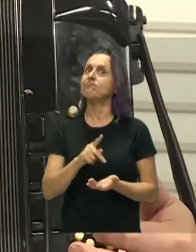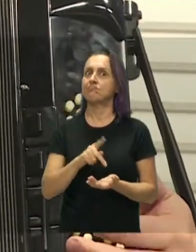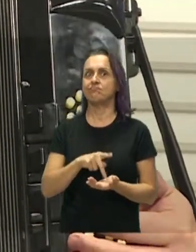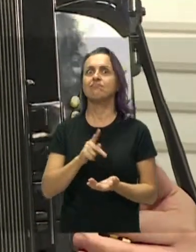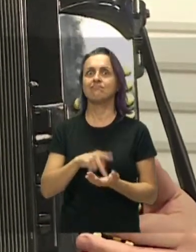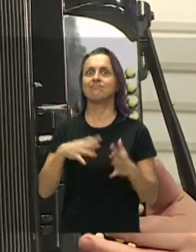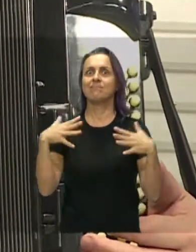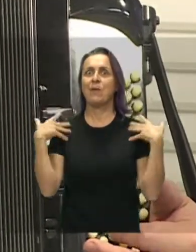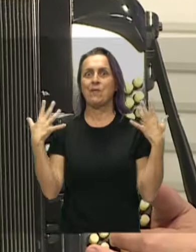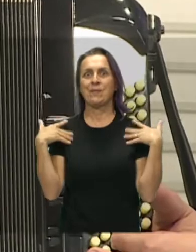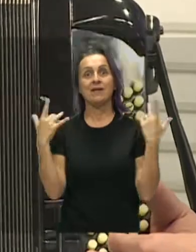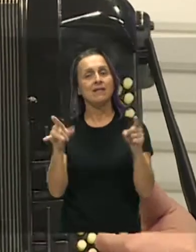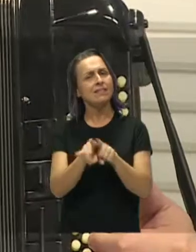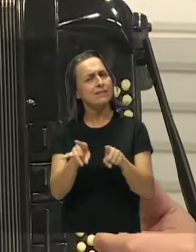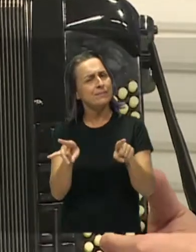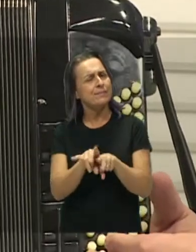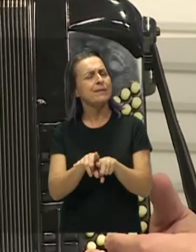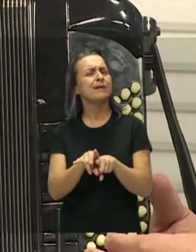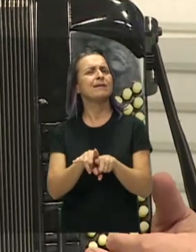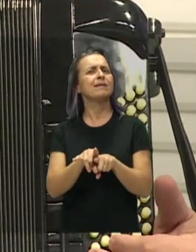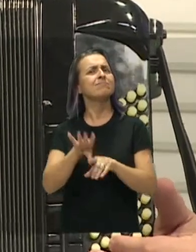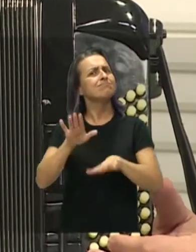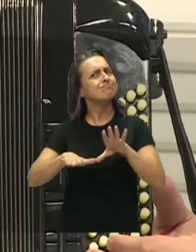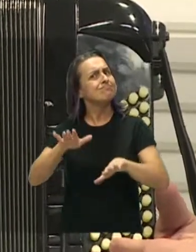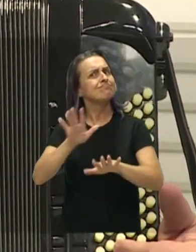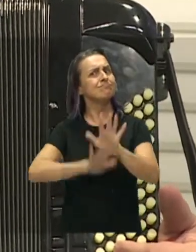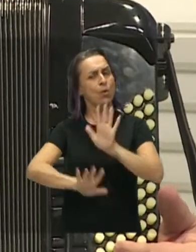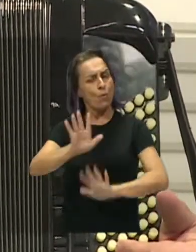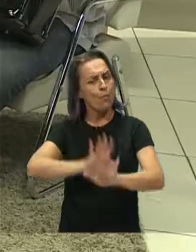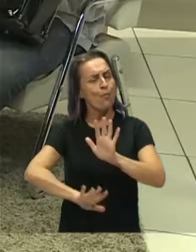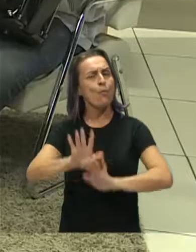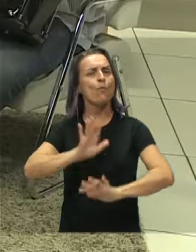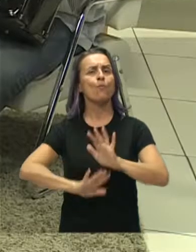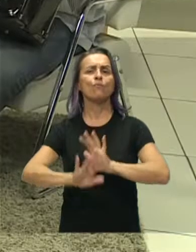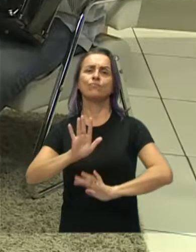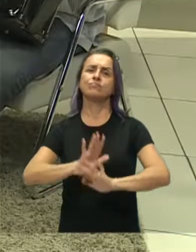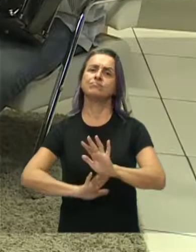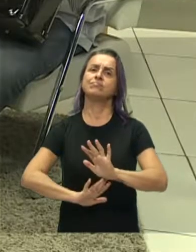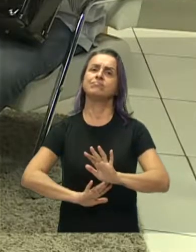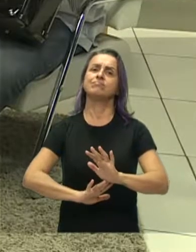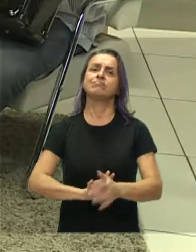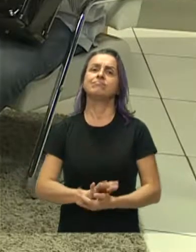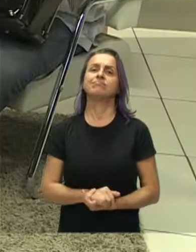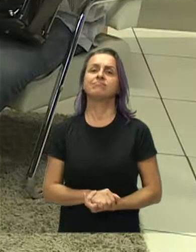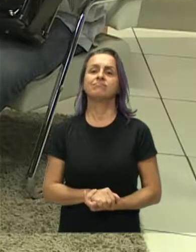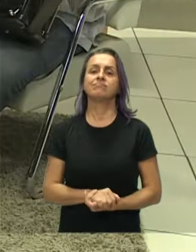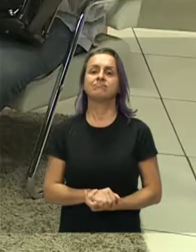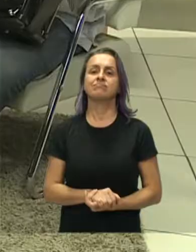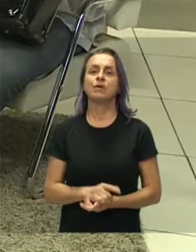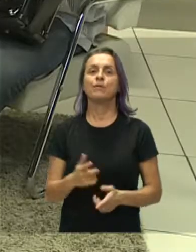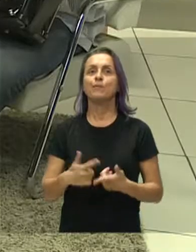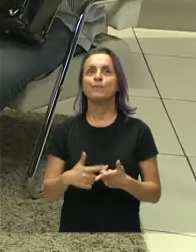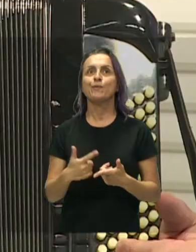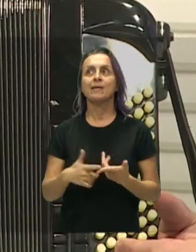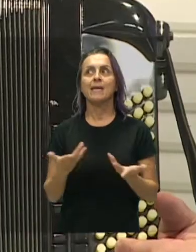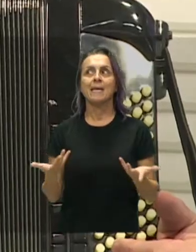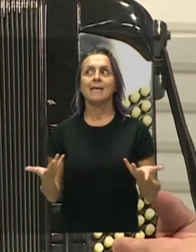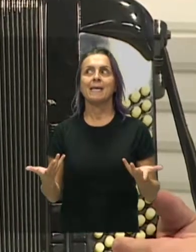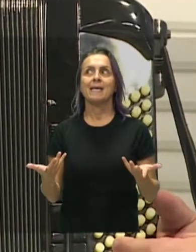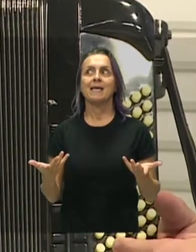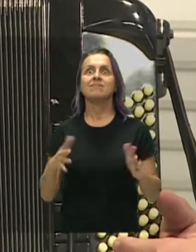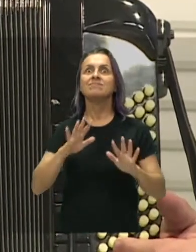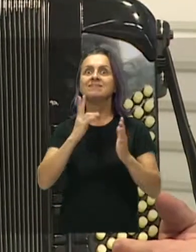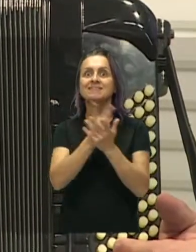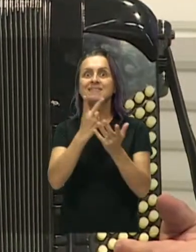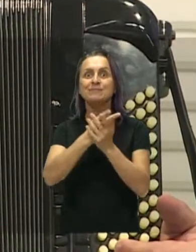uma alegria, mas também ao mesmo tempo a gente tem que tomar muito cuidado, né? Porque a gente, vamos dizer assim, a gente fica sendo